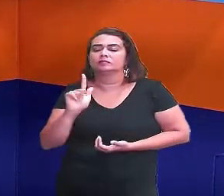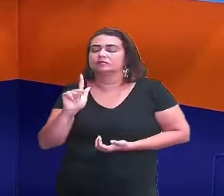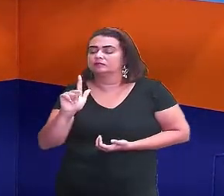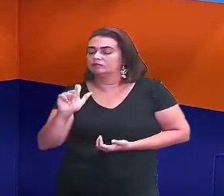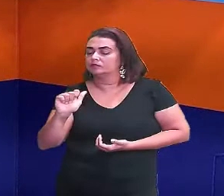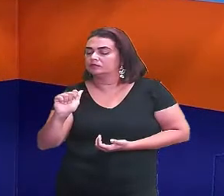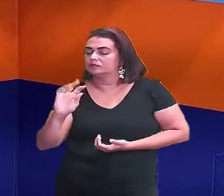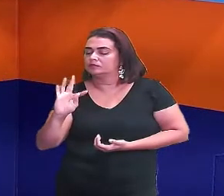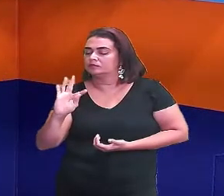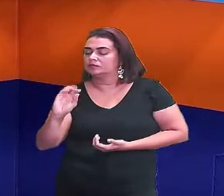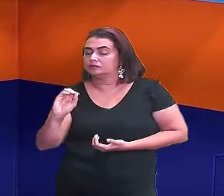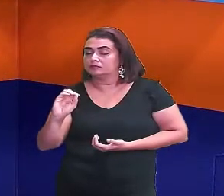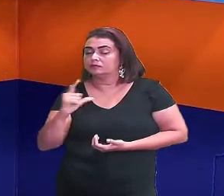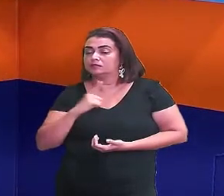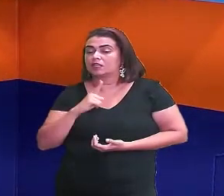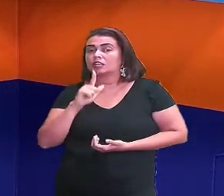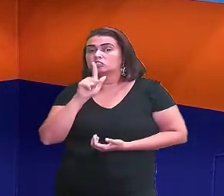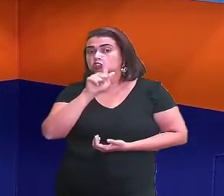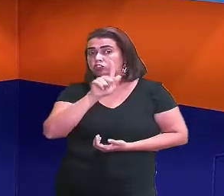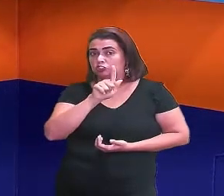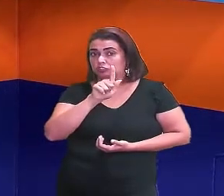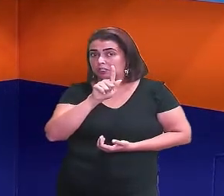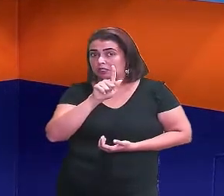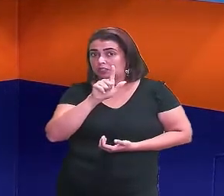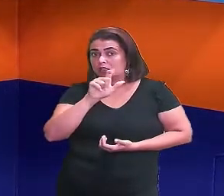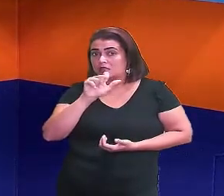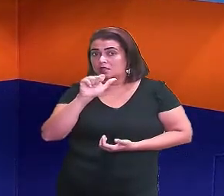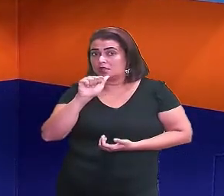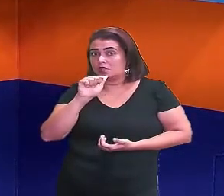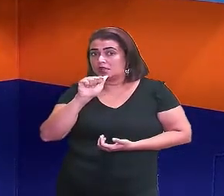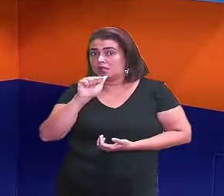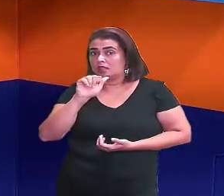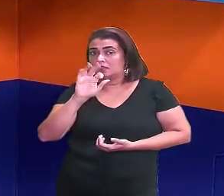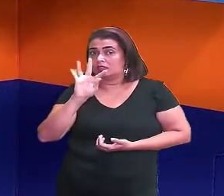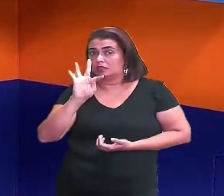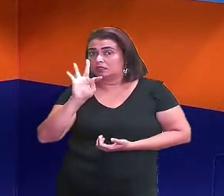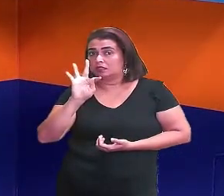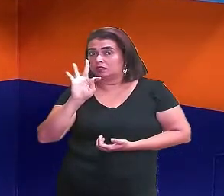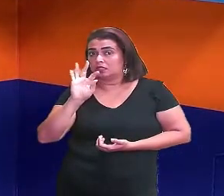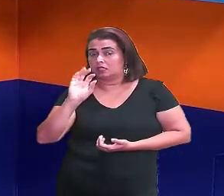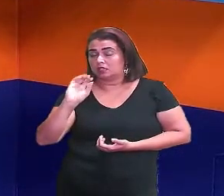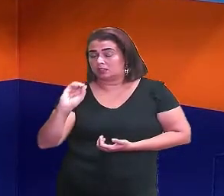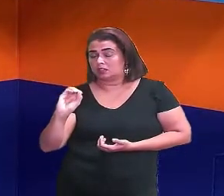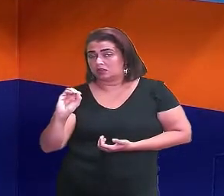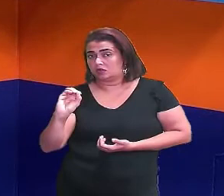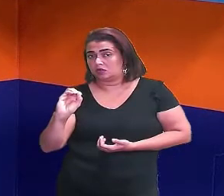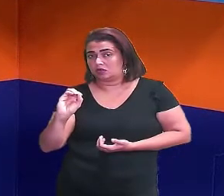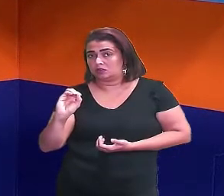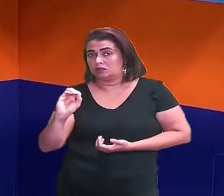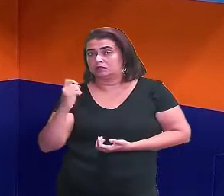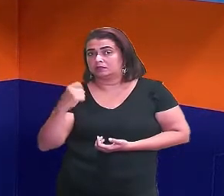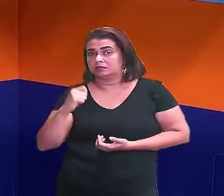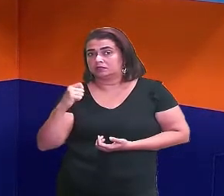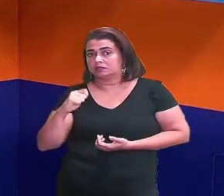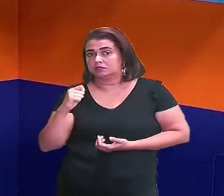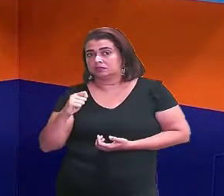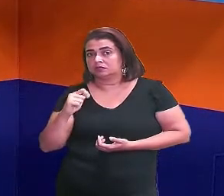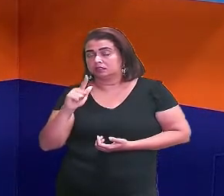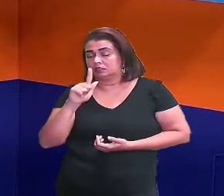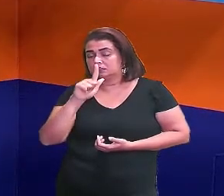Gato, temos aqui, ó, o G, o A, o T e o O. Então, a gente precisa